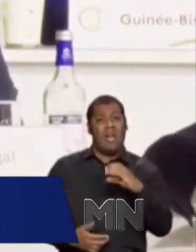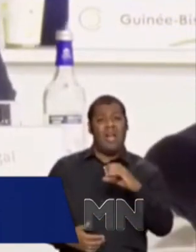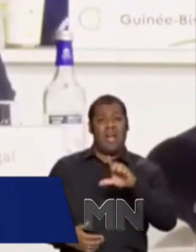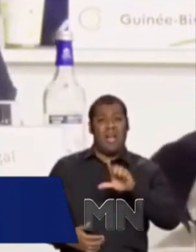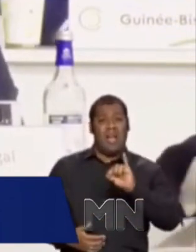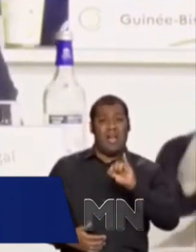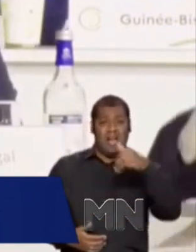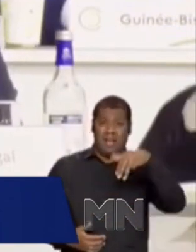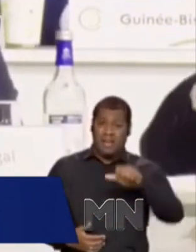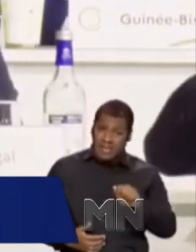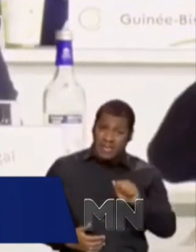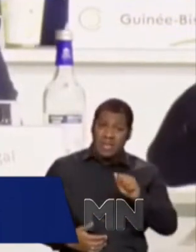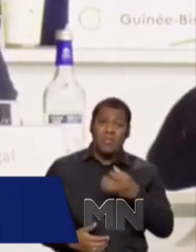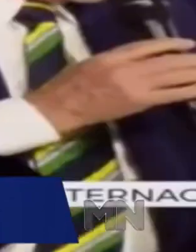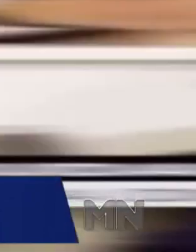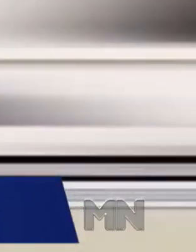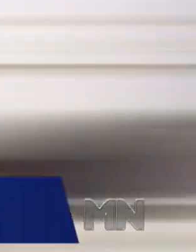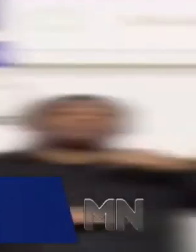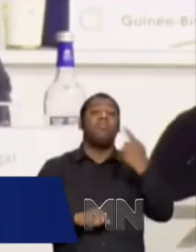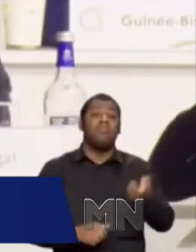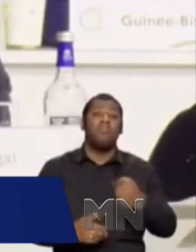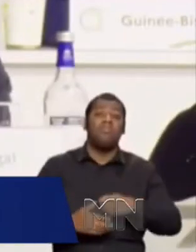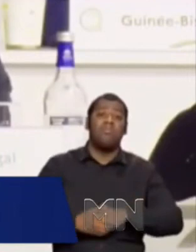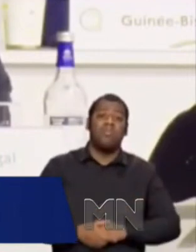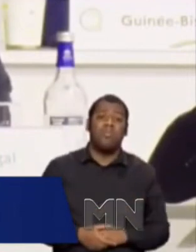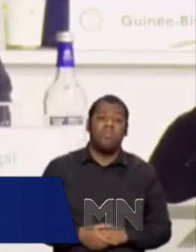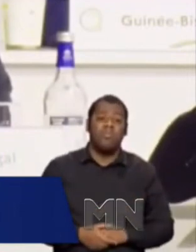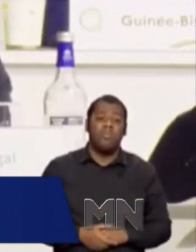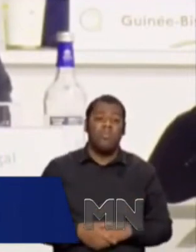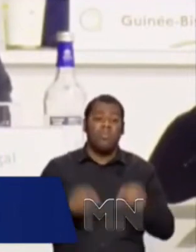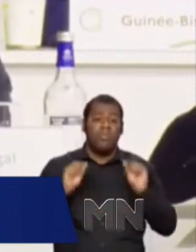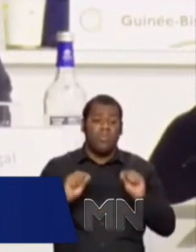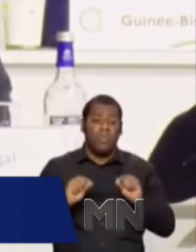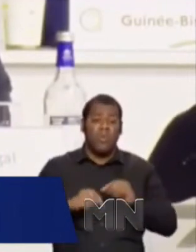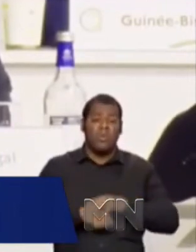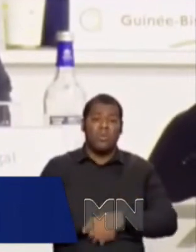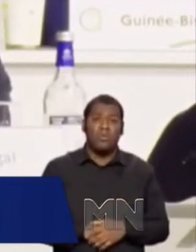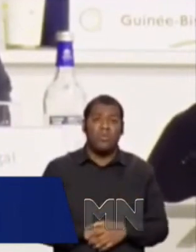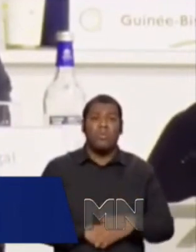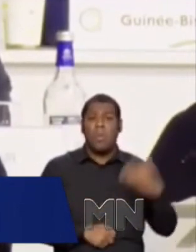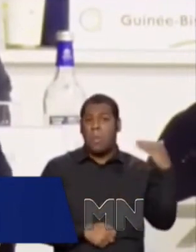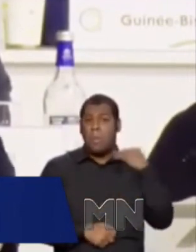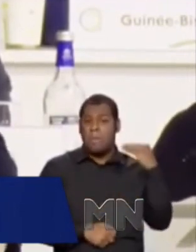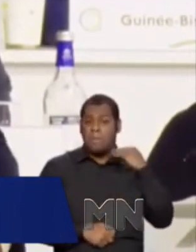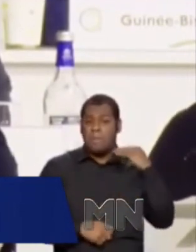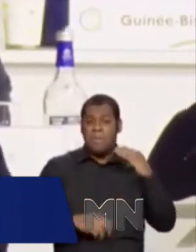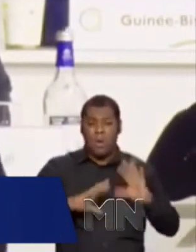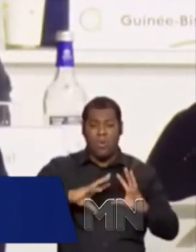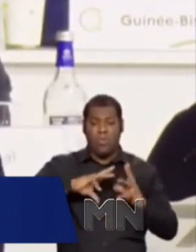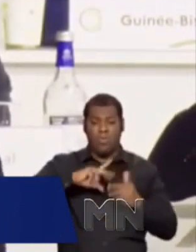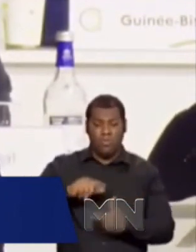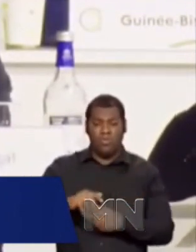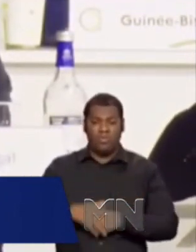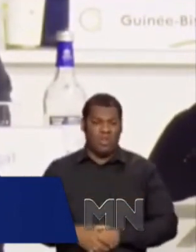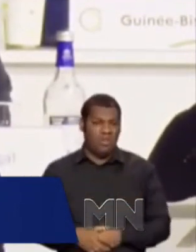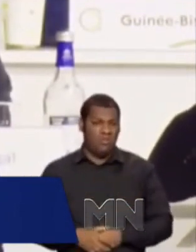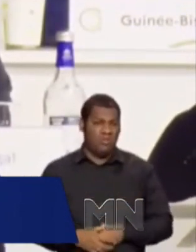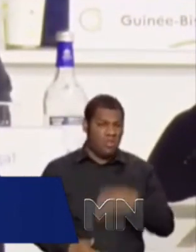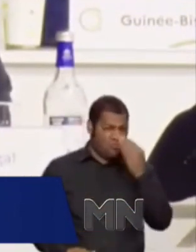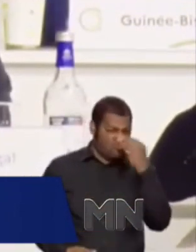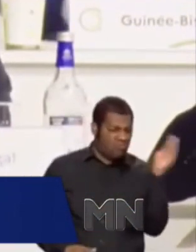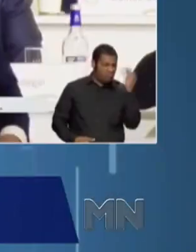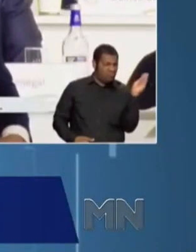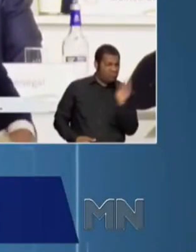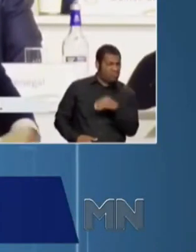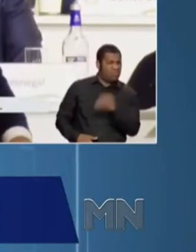Banco Mundial e falou em desigualdade. Ele disse que tudo bem cuidar, é prioridade as mudanças